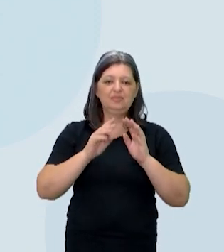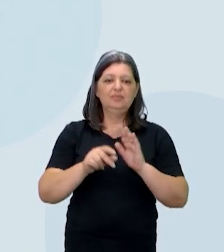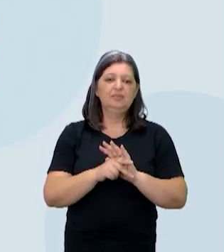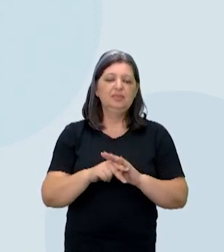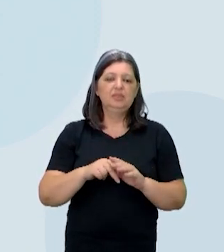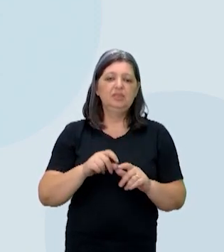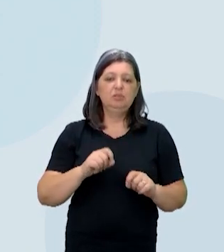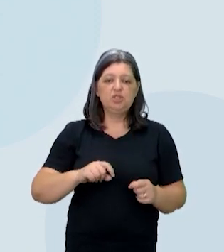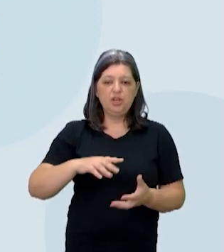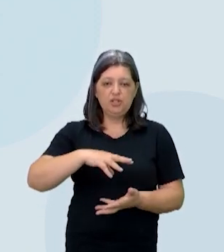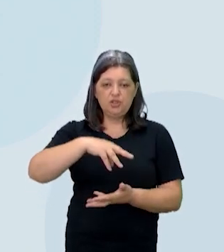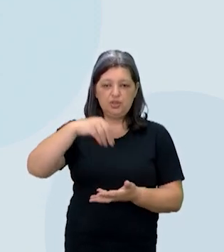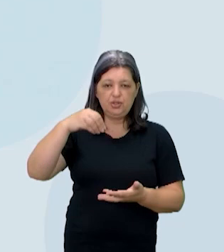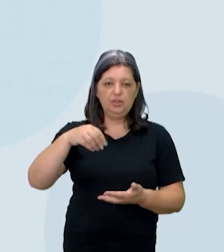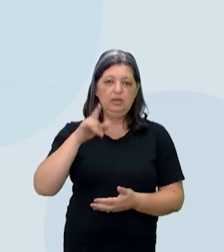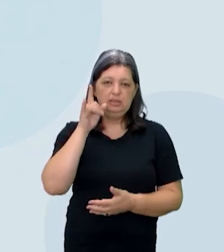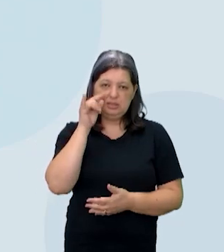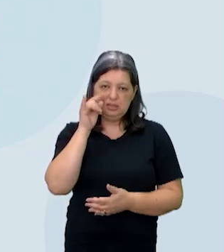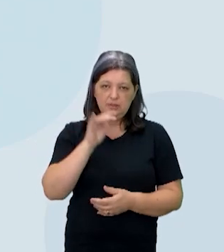Instagram.